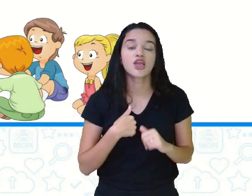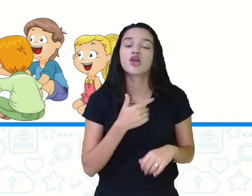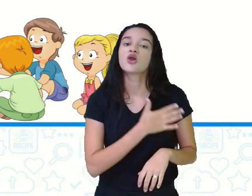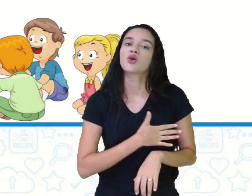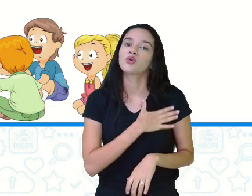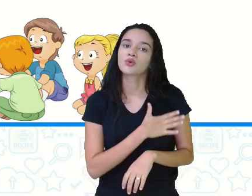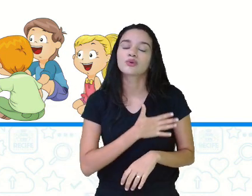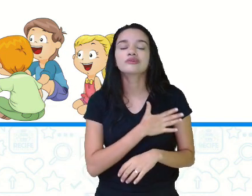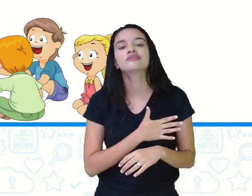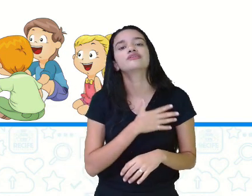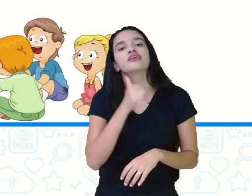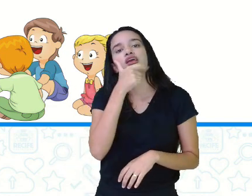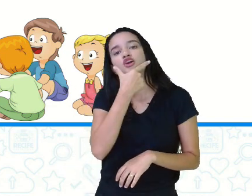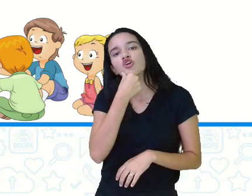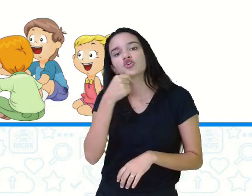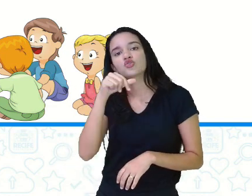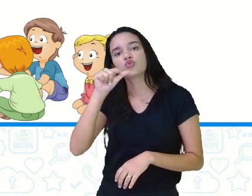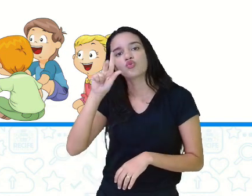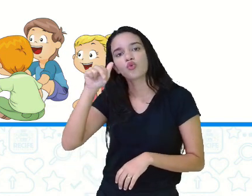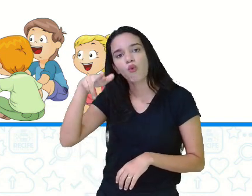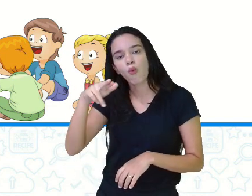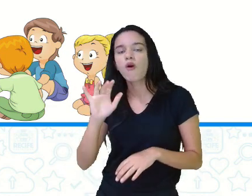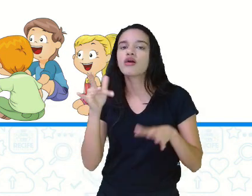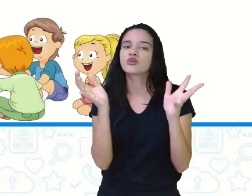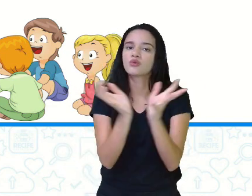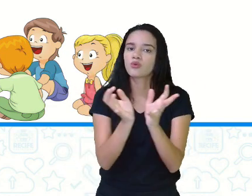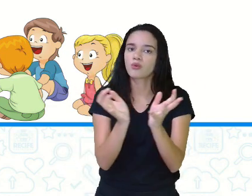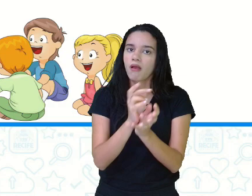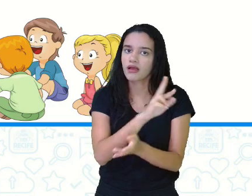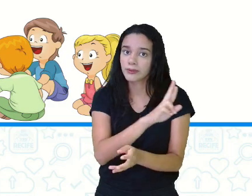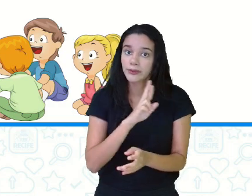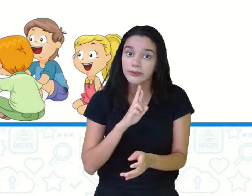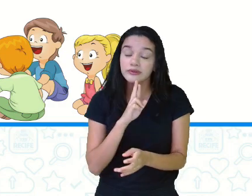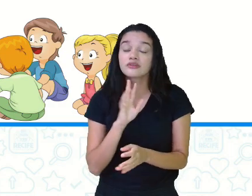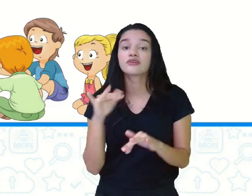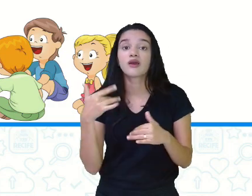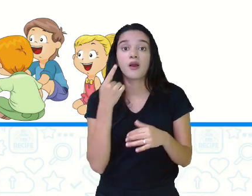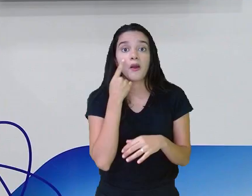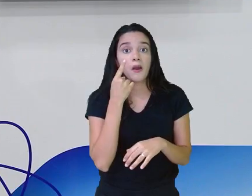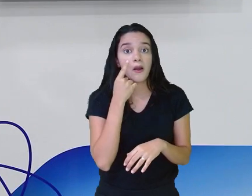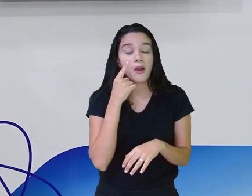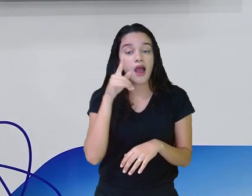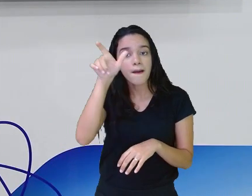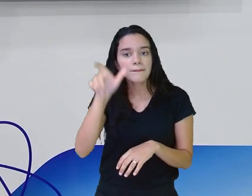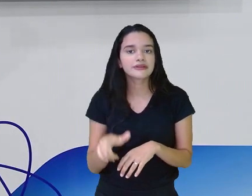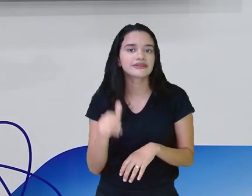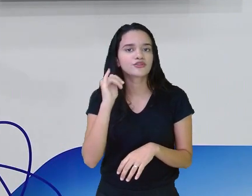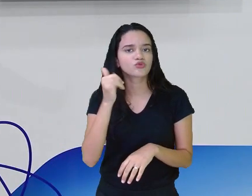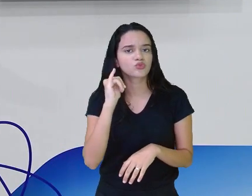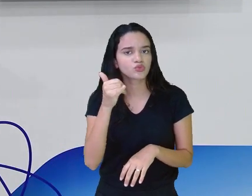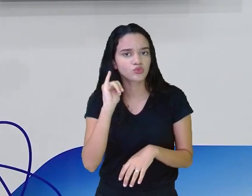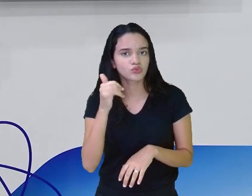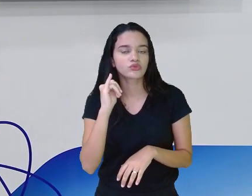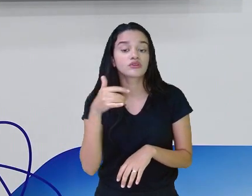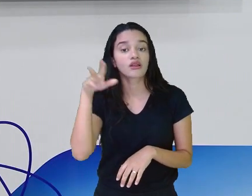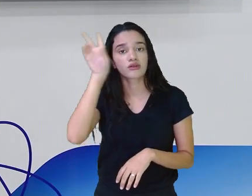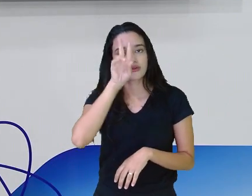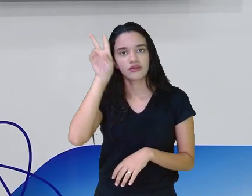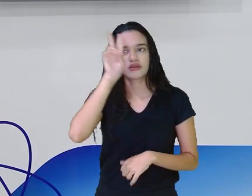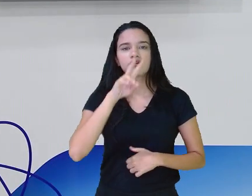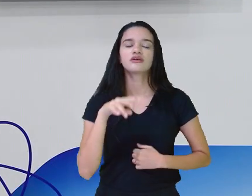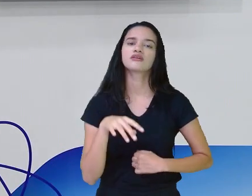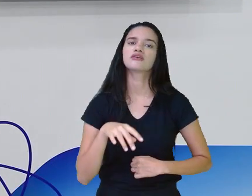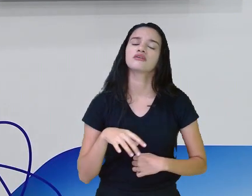o Luan e a turminha que está assistindo respondessem. O narrador, aquela pessoa que está contando a história,